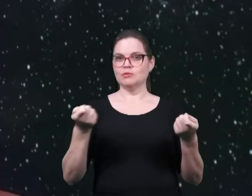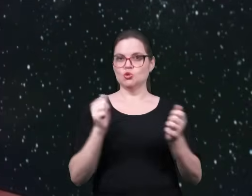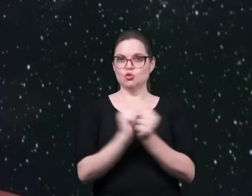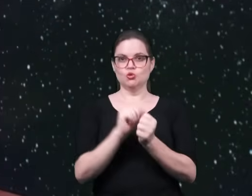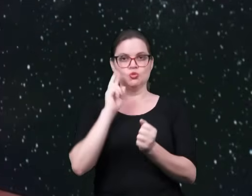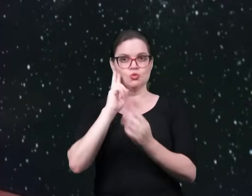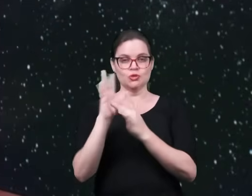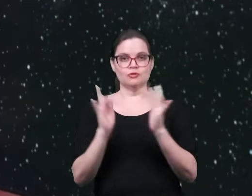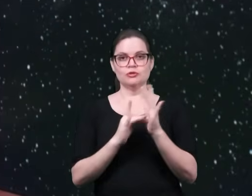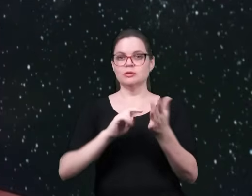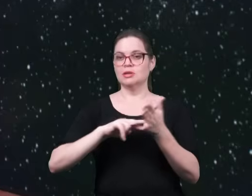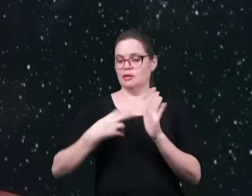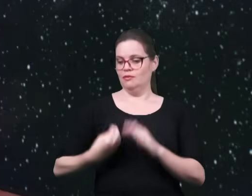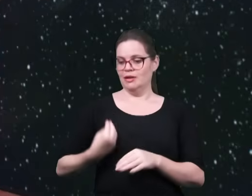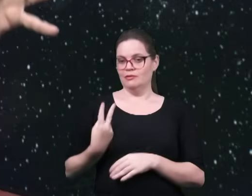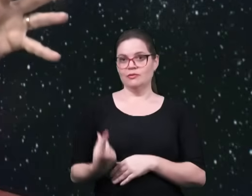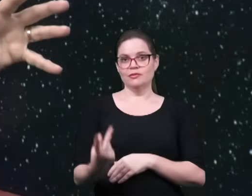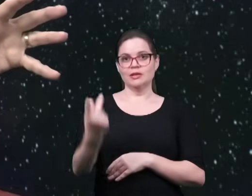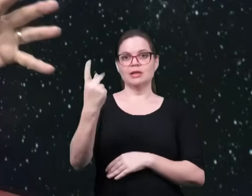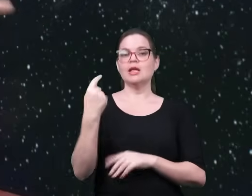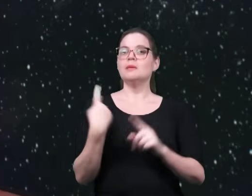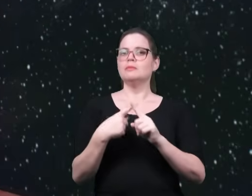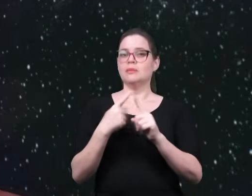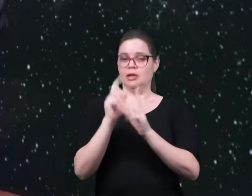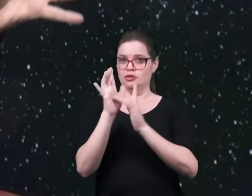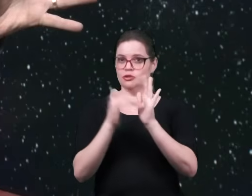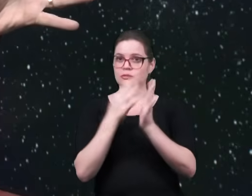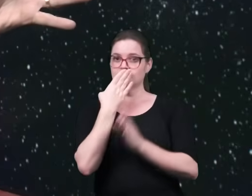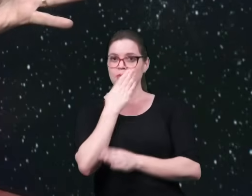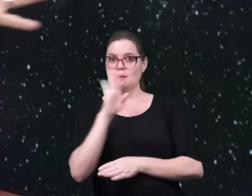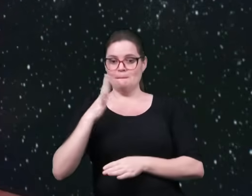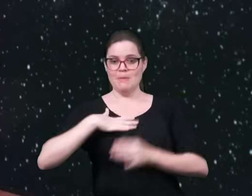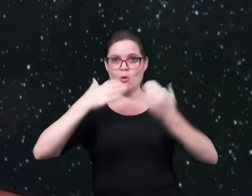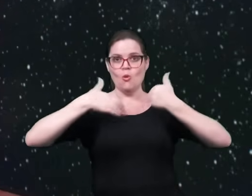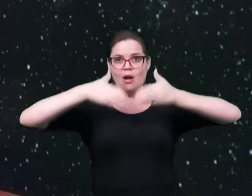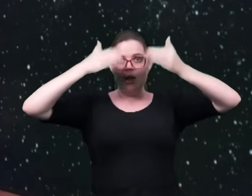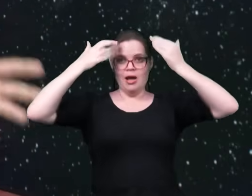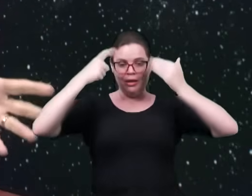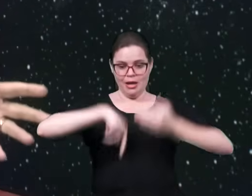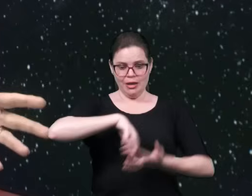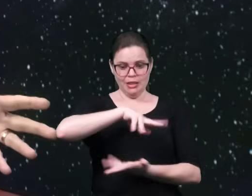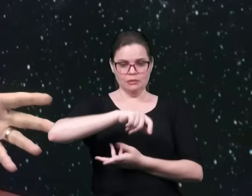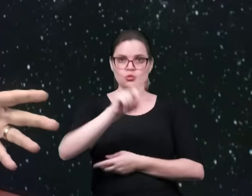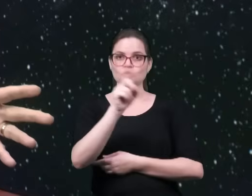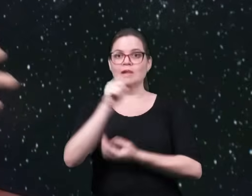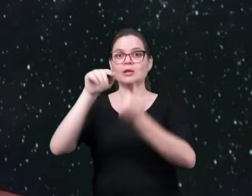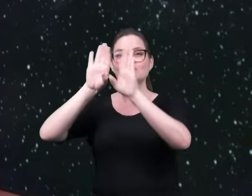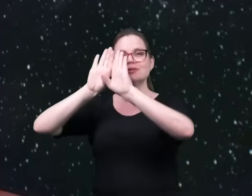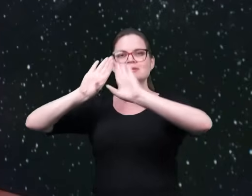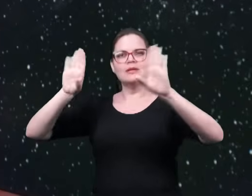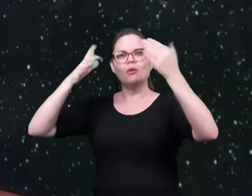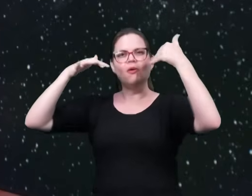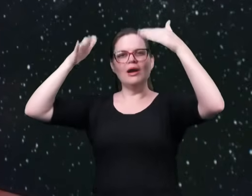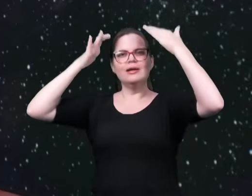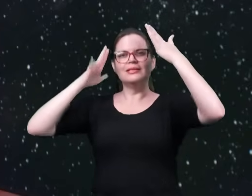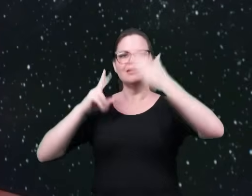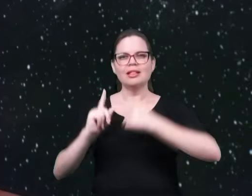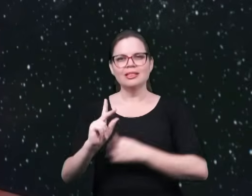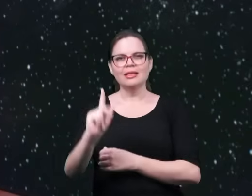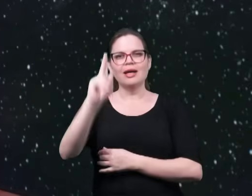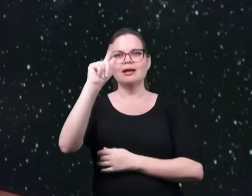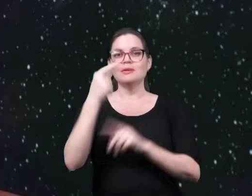reinado. Jesus disse, o meu reino não é deste mundo, é um reino celestial, é o reino dos céus, mas